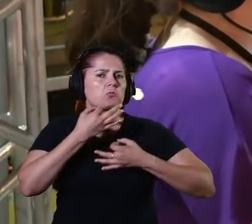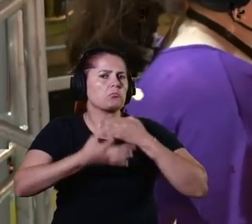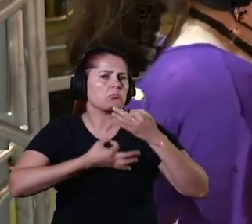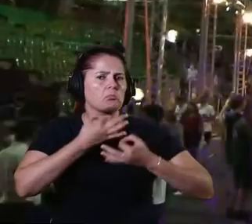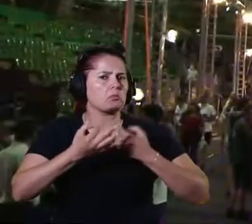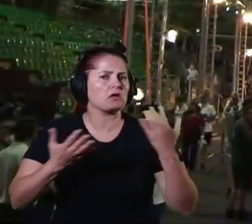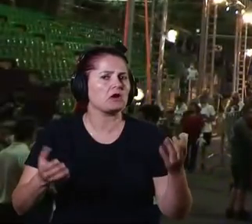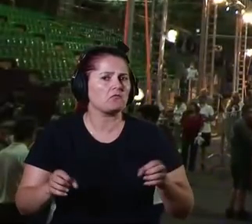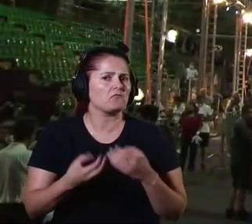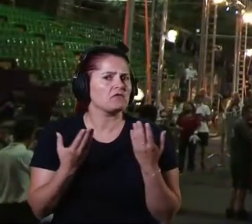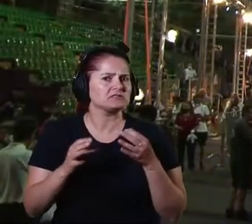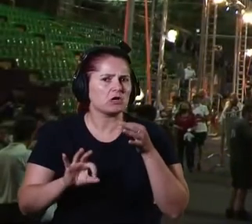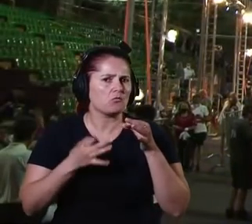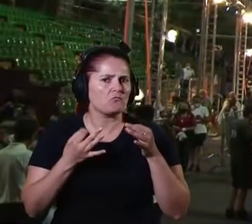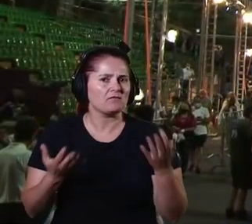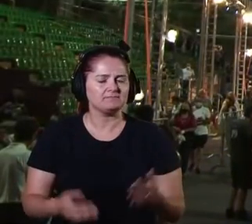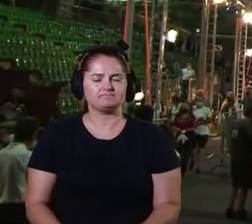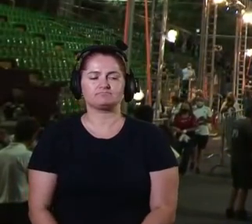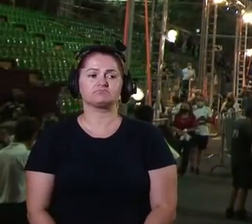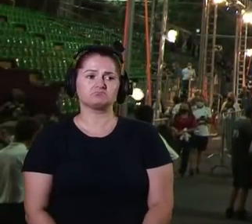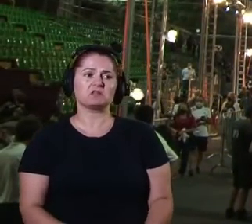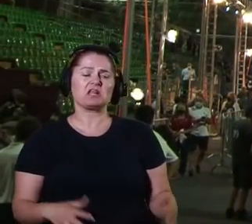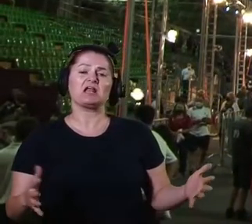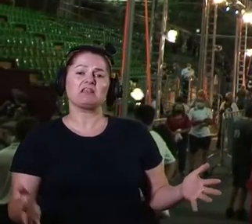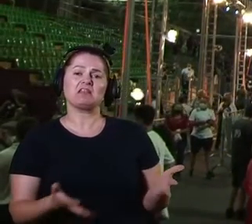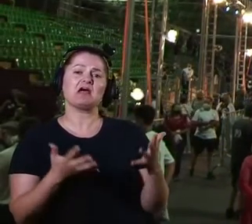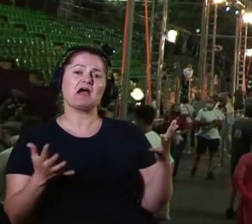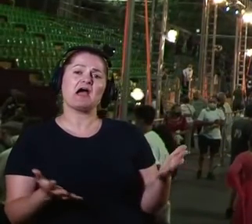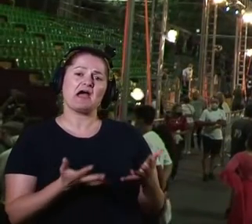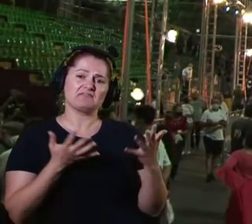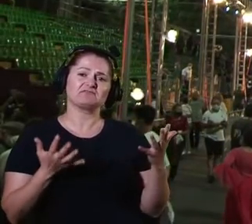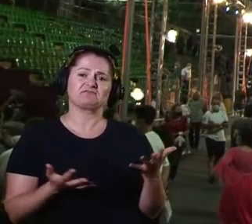até agora? Olha, ela está leve, ela está bem